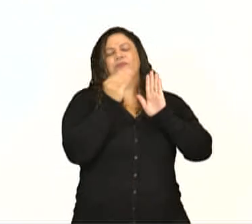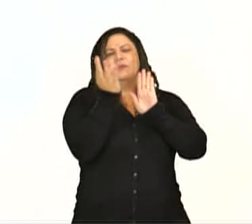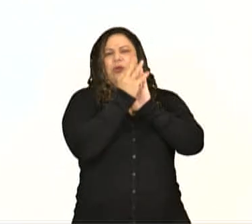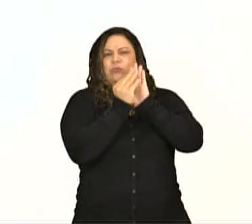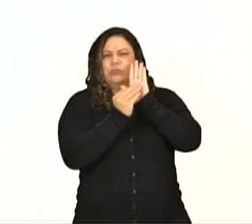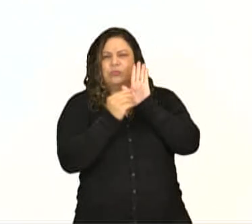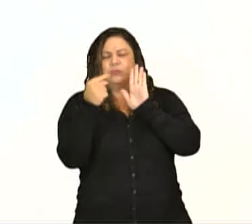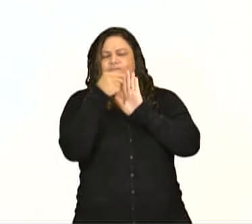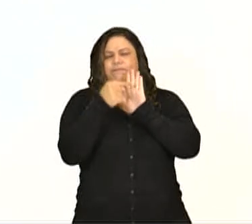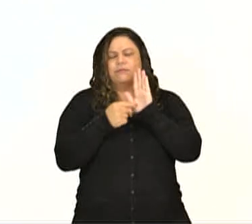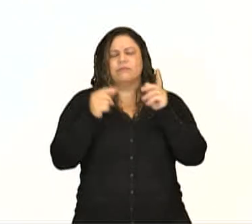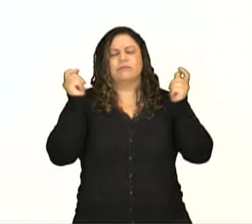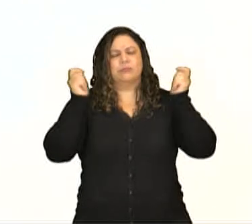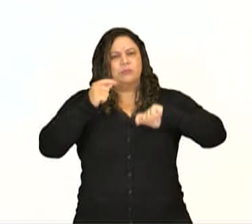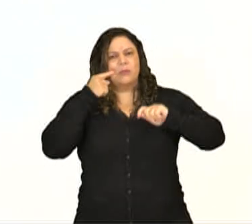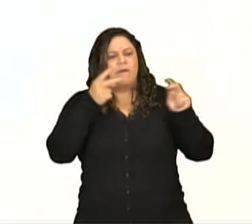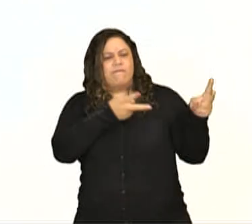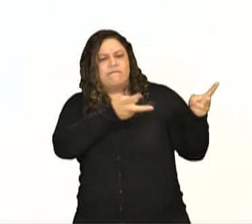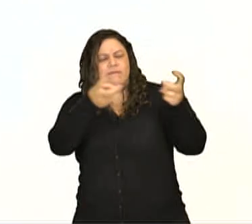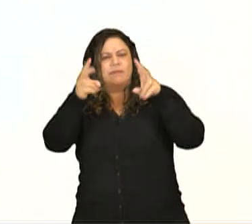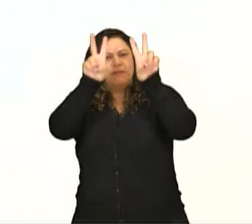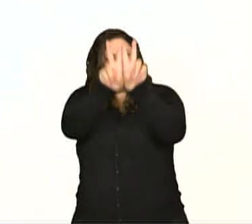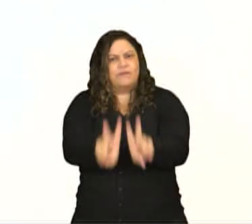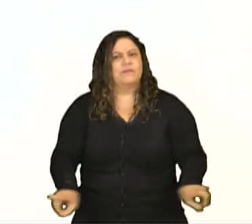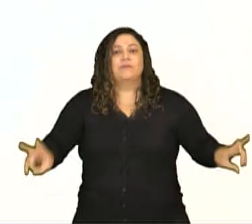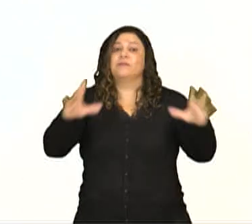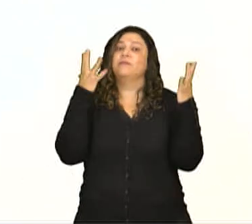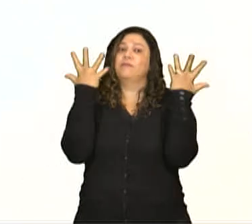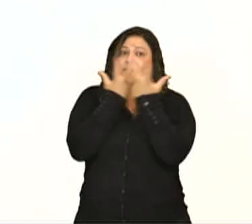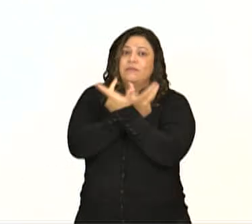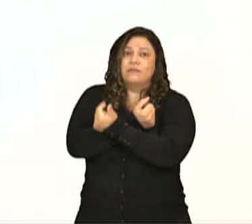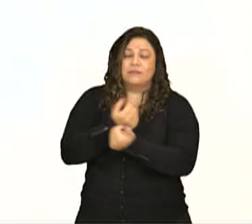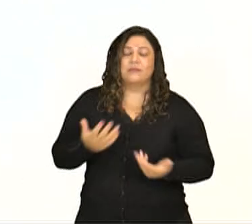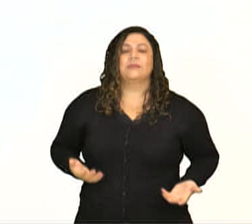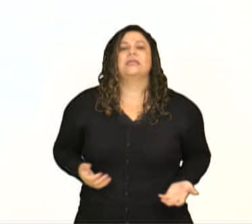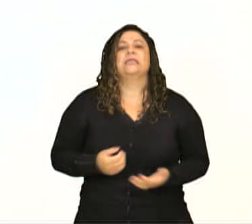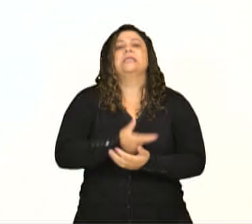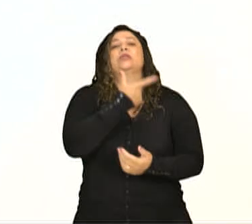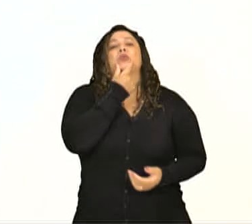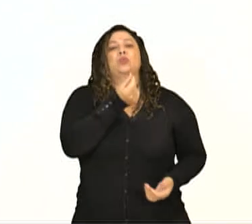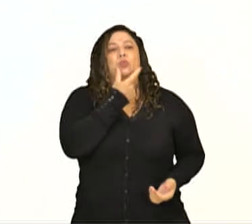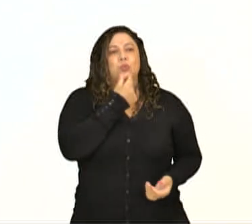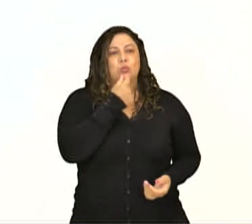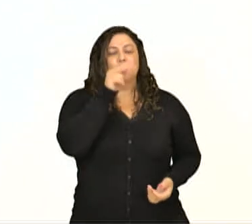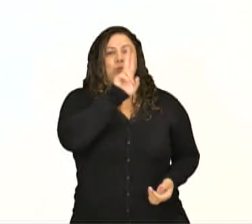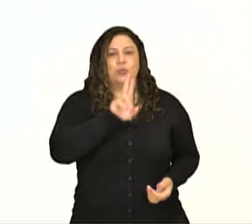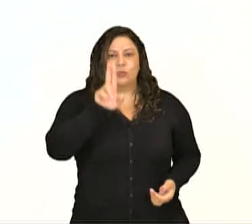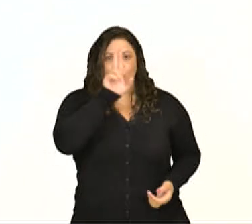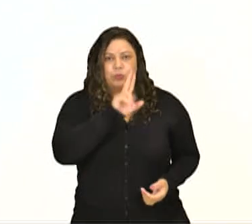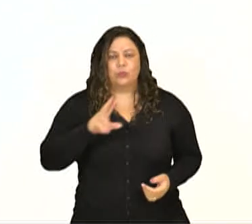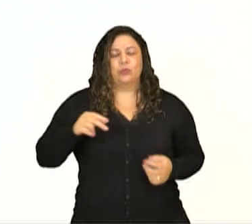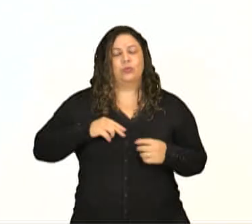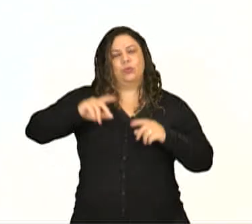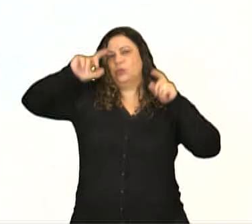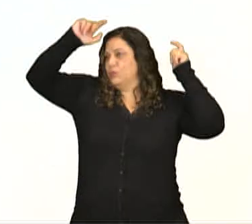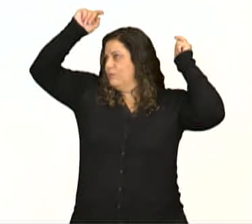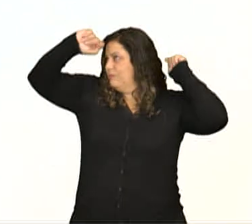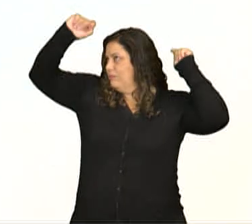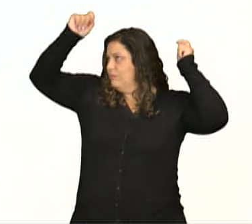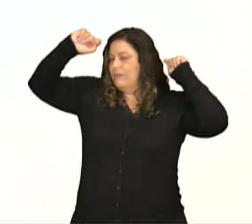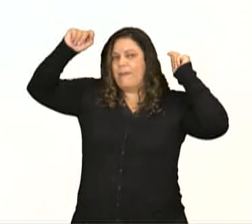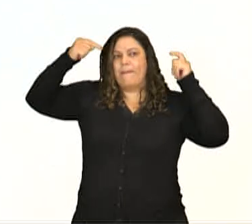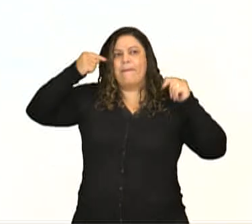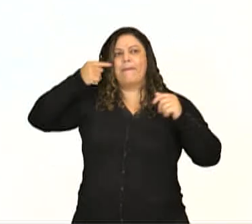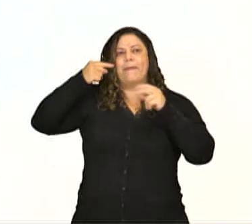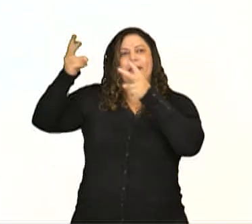que fazem ela ser muito visualmente muito bonita. E os homens, eles usam uma espécie de chapéu, que é abanado,